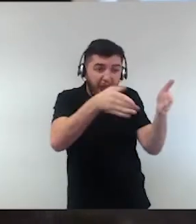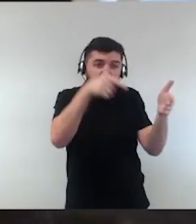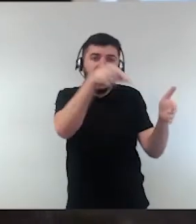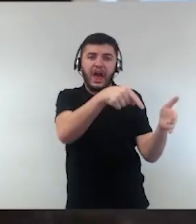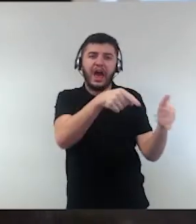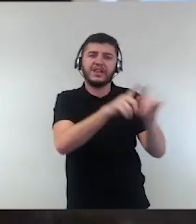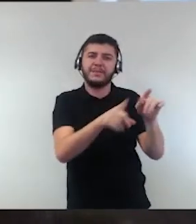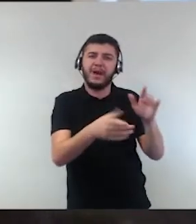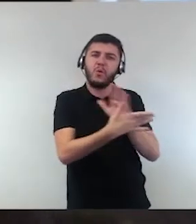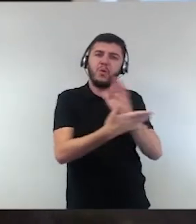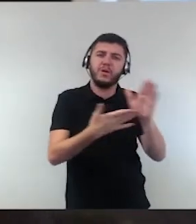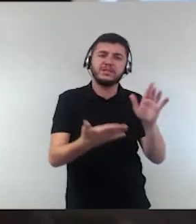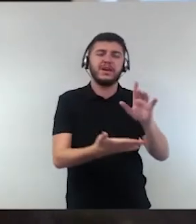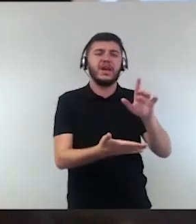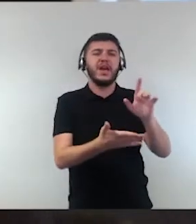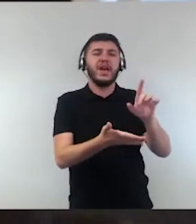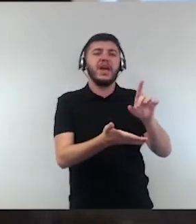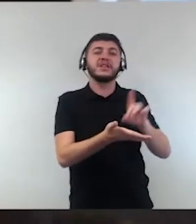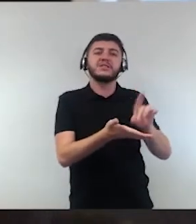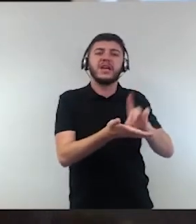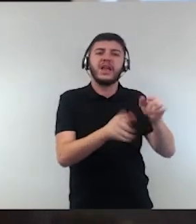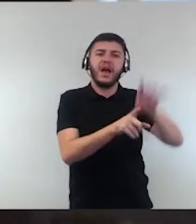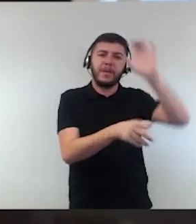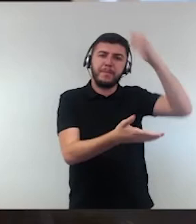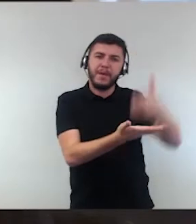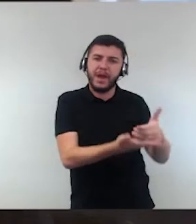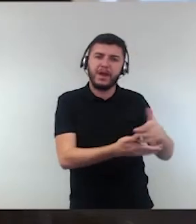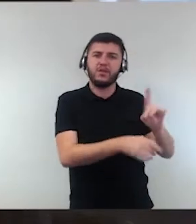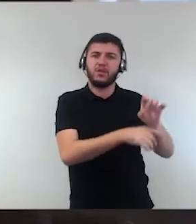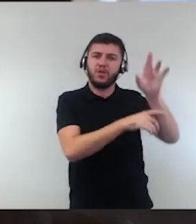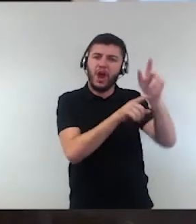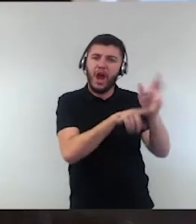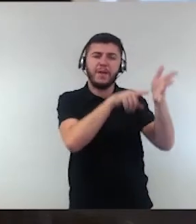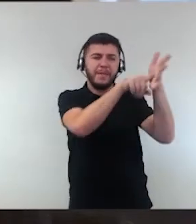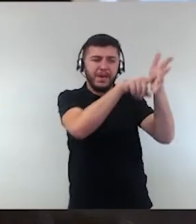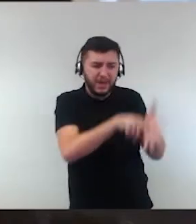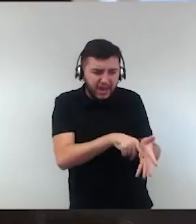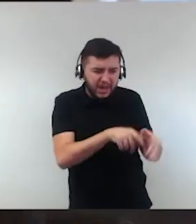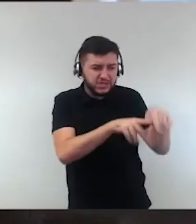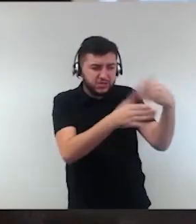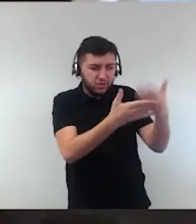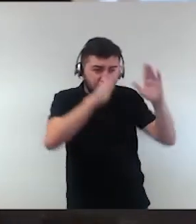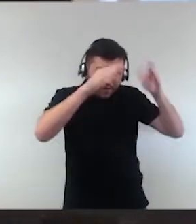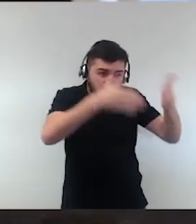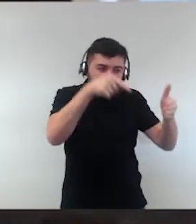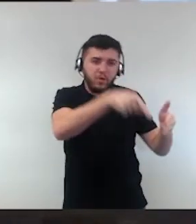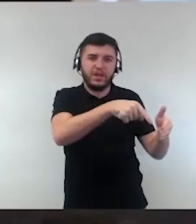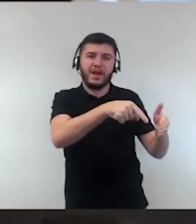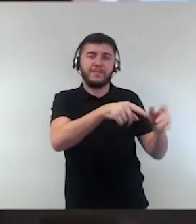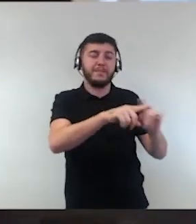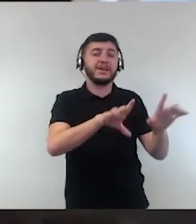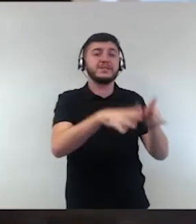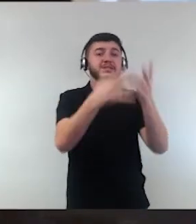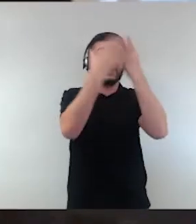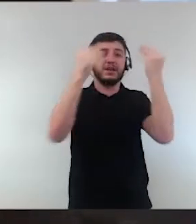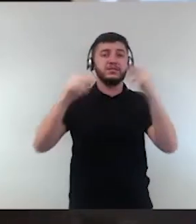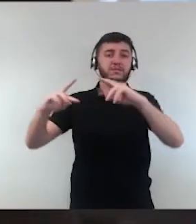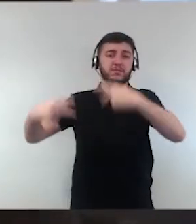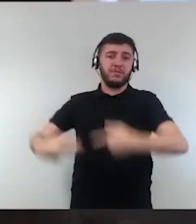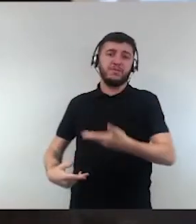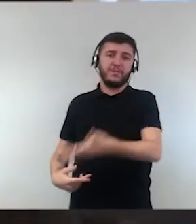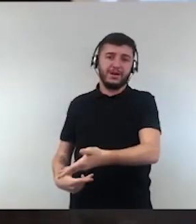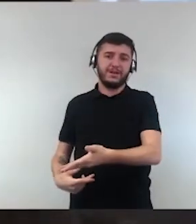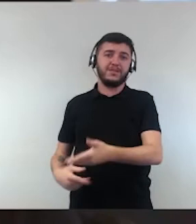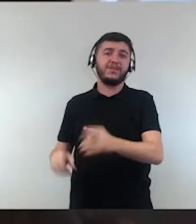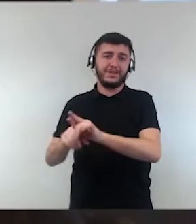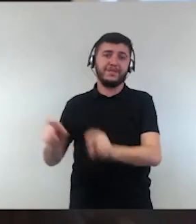lado a visão do direito como essa parte humana, que está muito ligada à literatura.